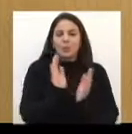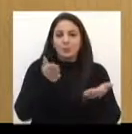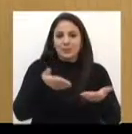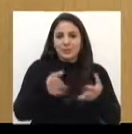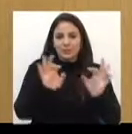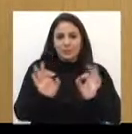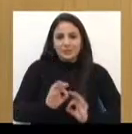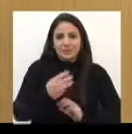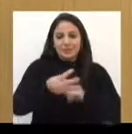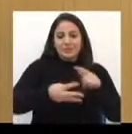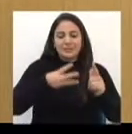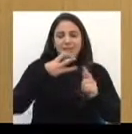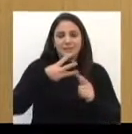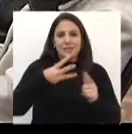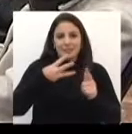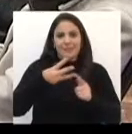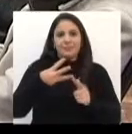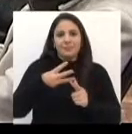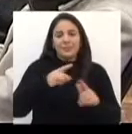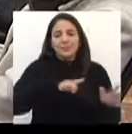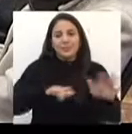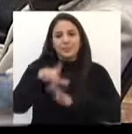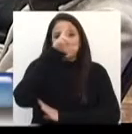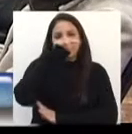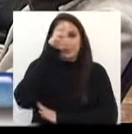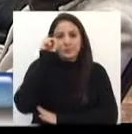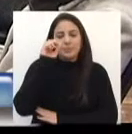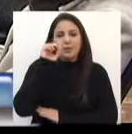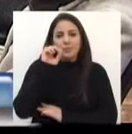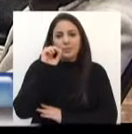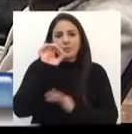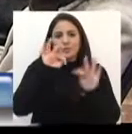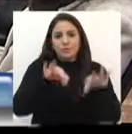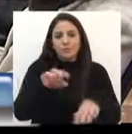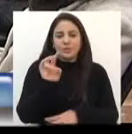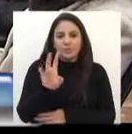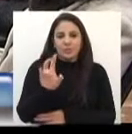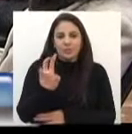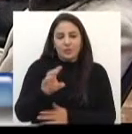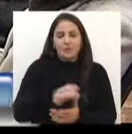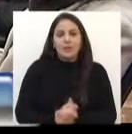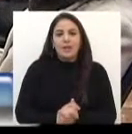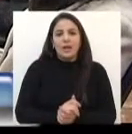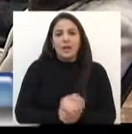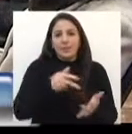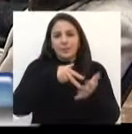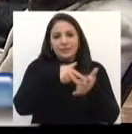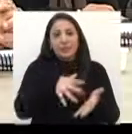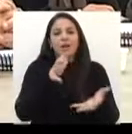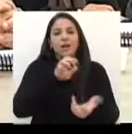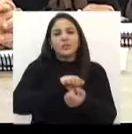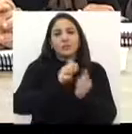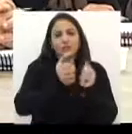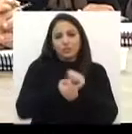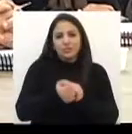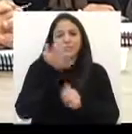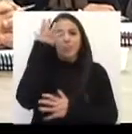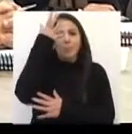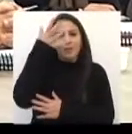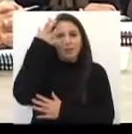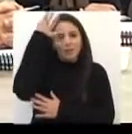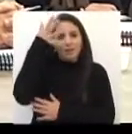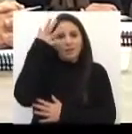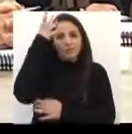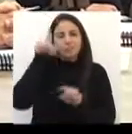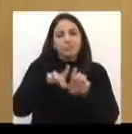semana municipal antidrogas. Apresentações artísticas, palestras e confraternizações são algumas das